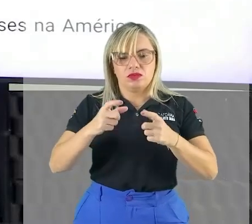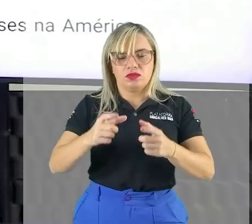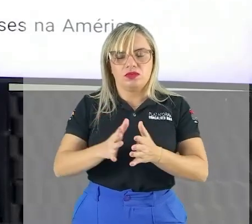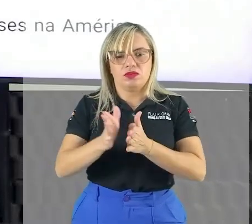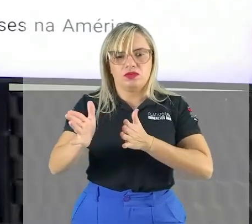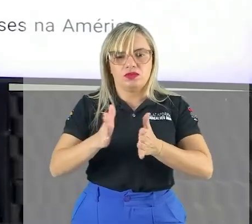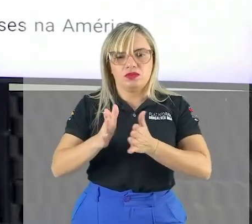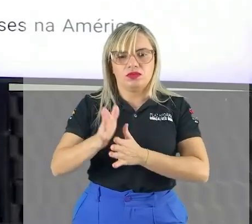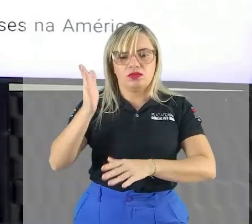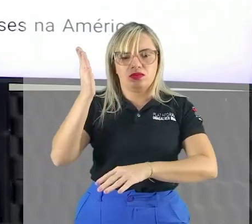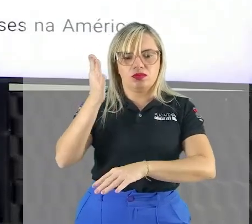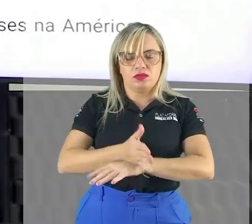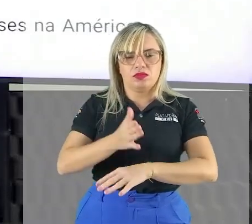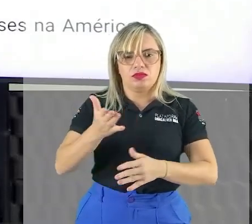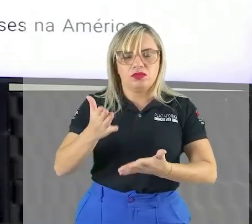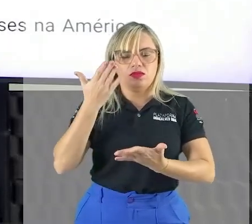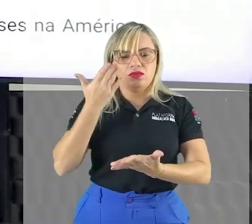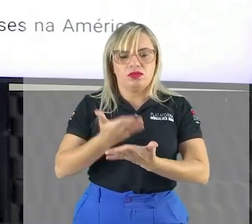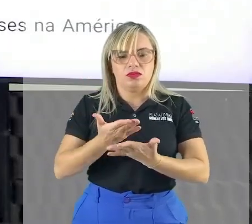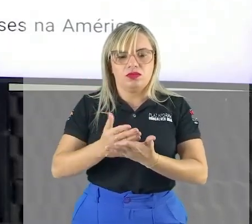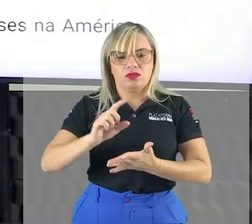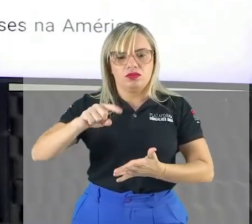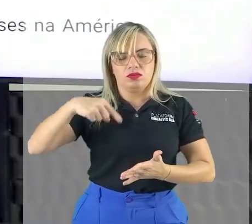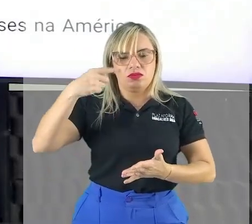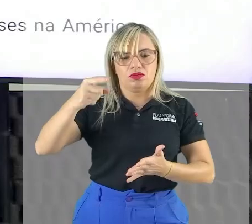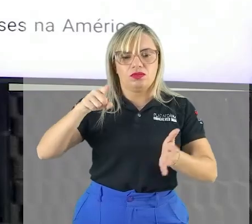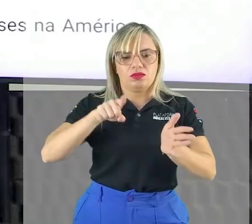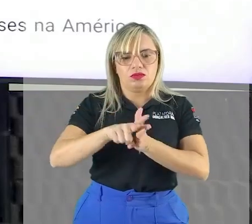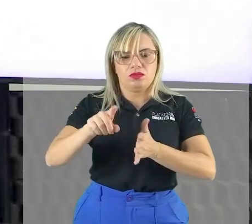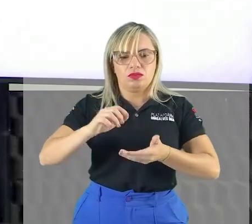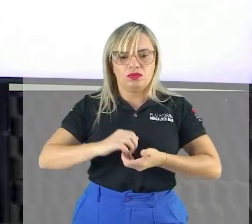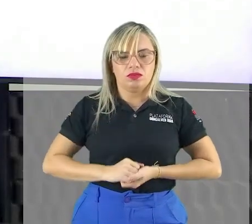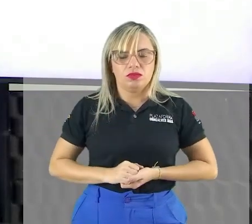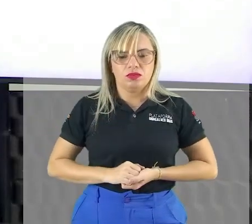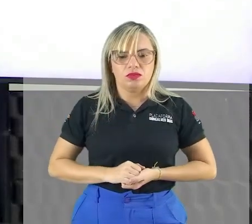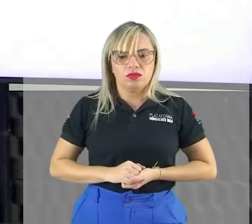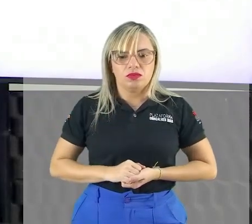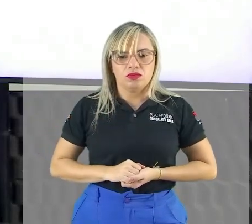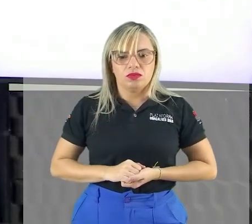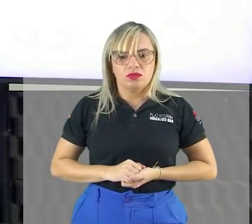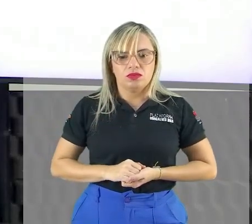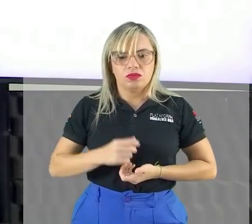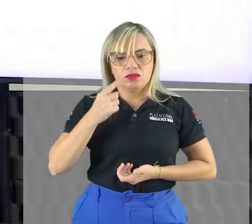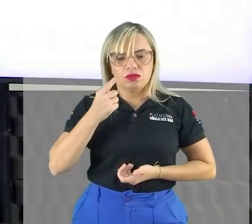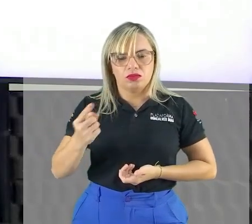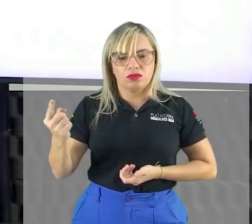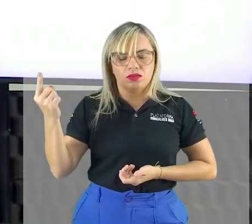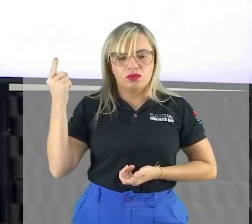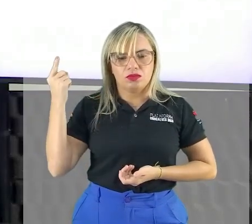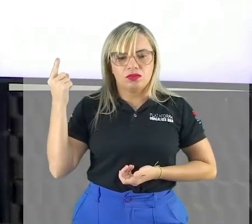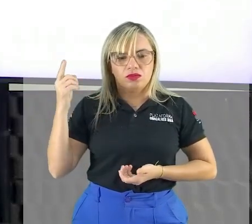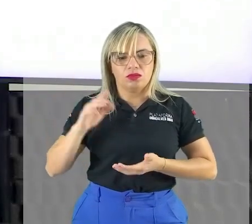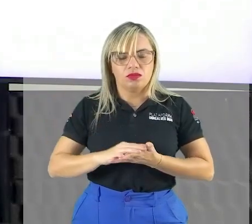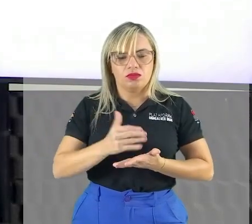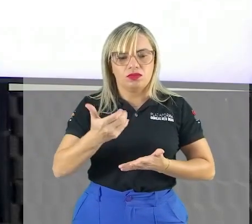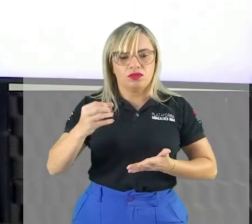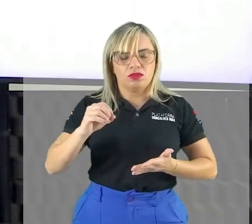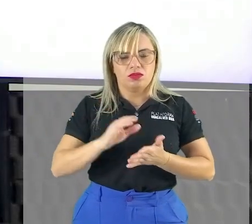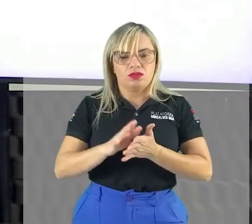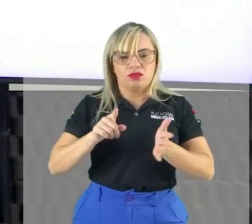estamos trabalhando, beleza? Vamos para a nossa próxima questão. E aí nós entramos na 10ª questão com